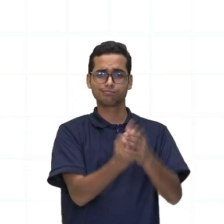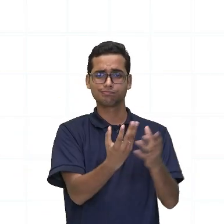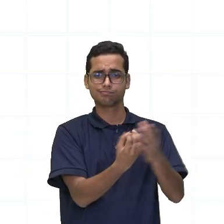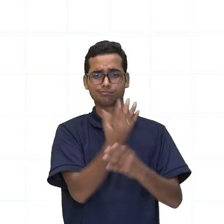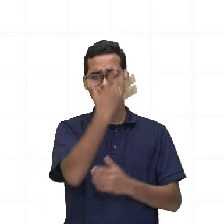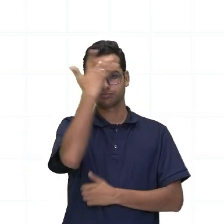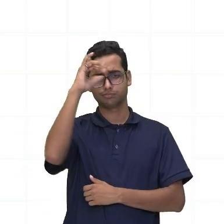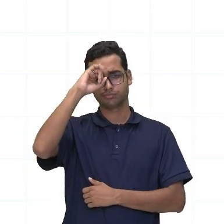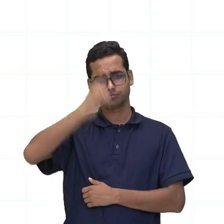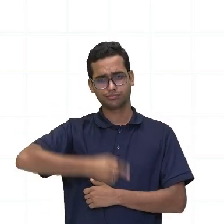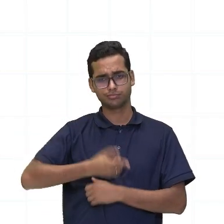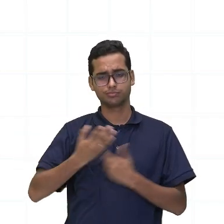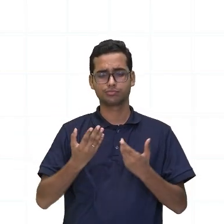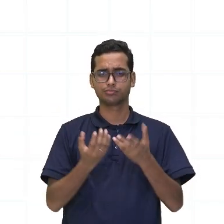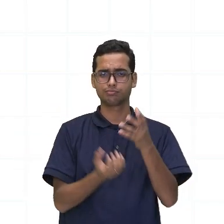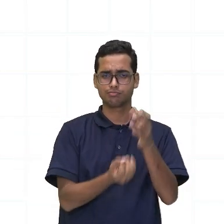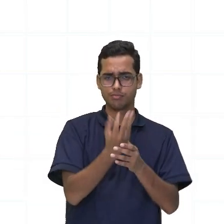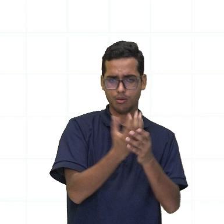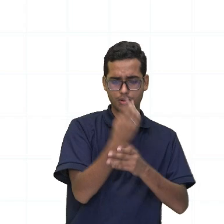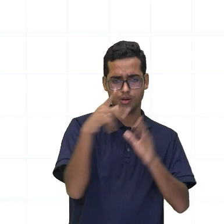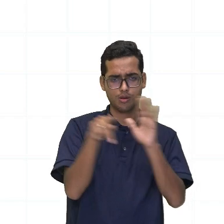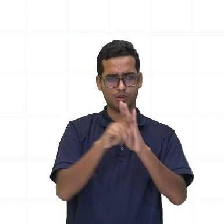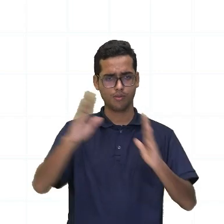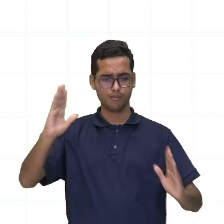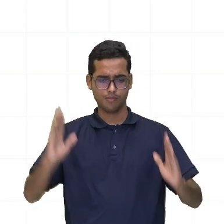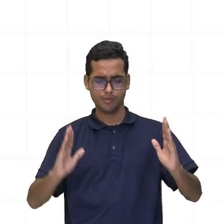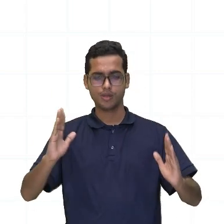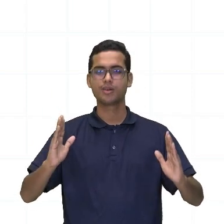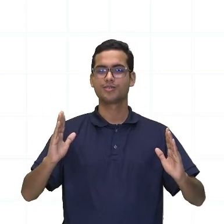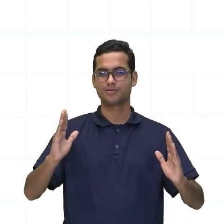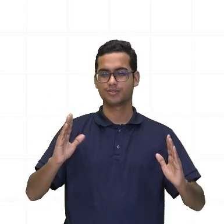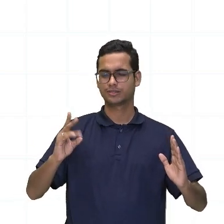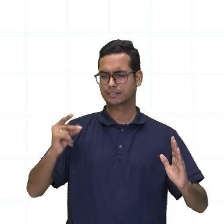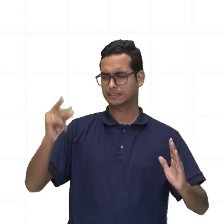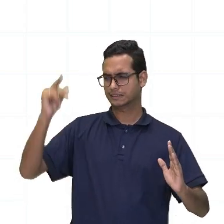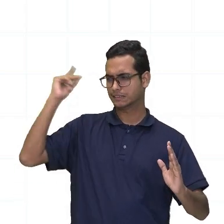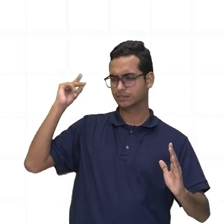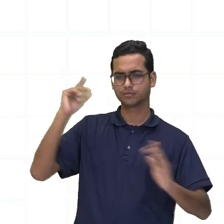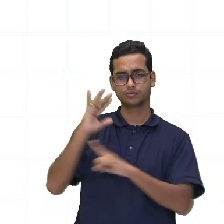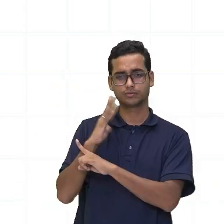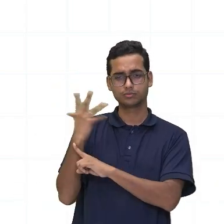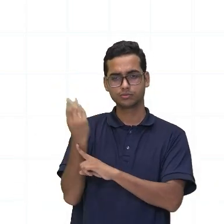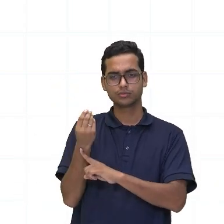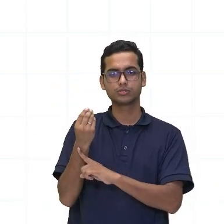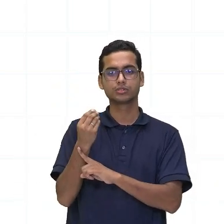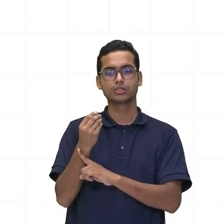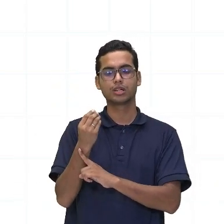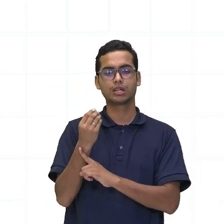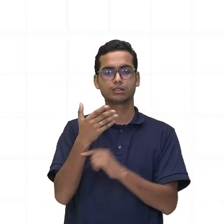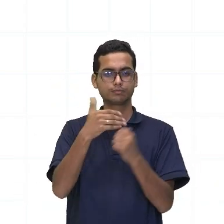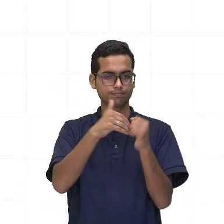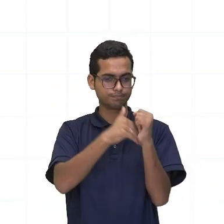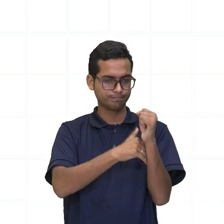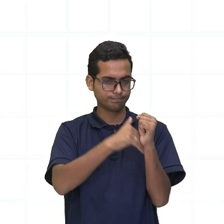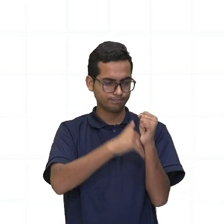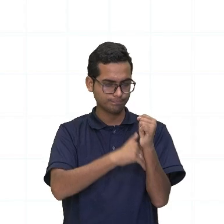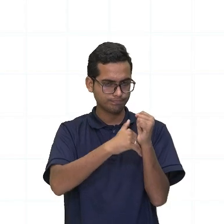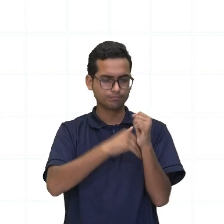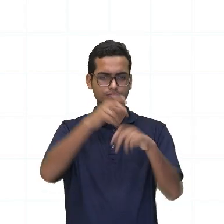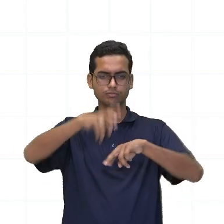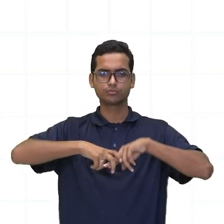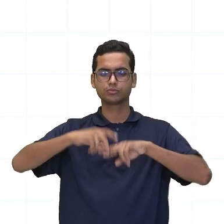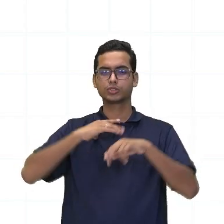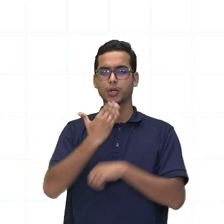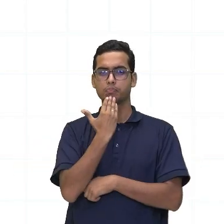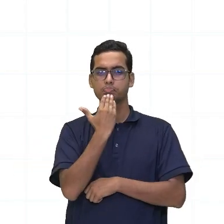mandou. Então, nesse período, a arte era anônima, porque eram produzidas com alguma finalidade e eram encomendadas